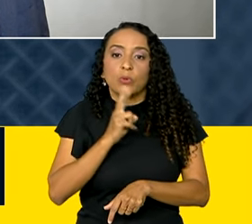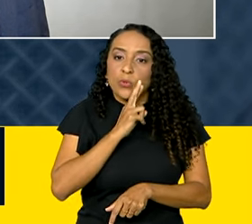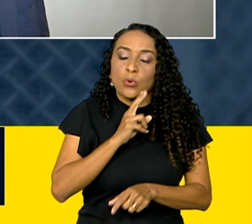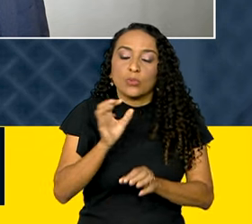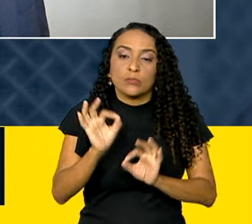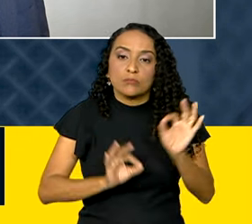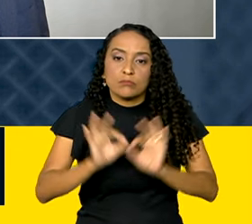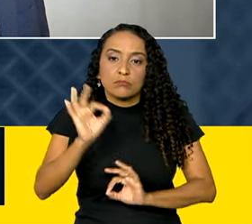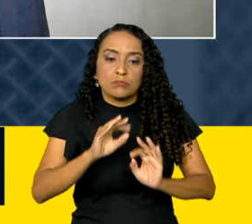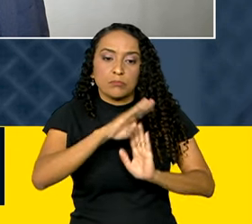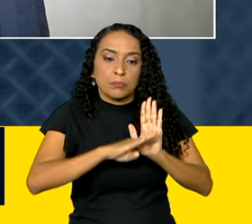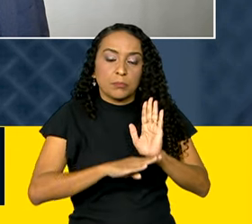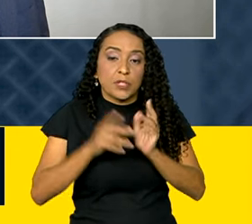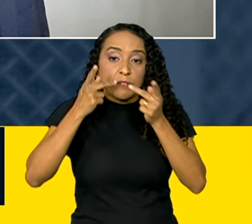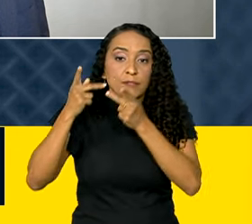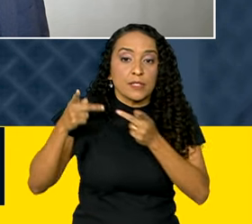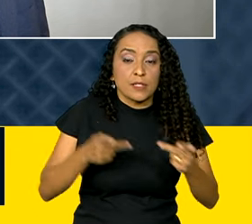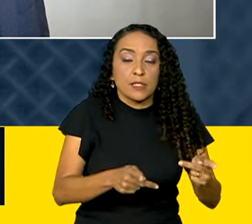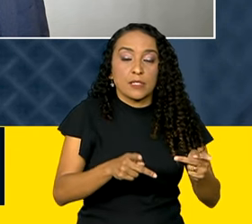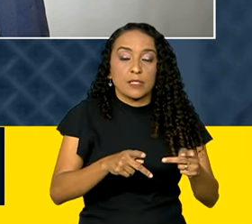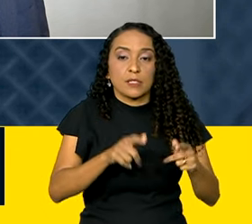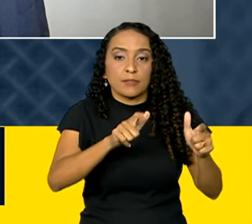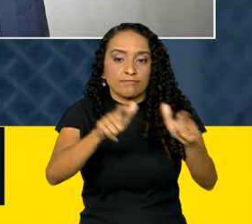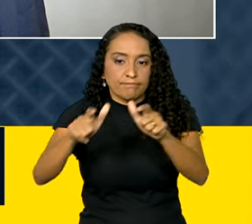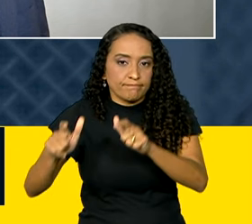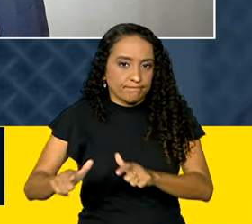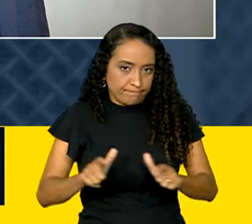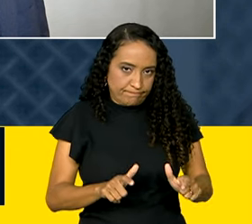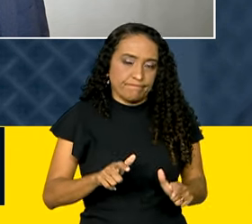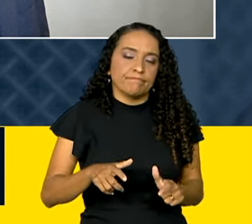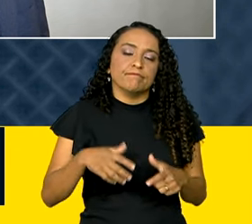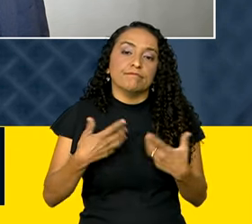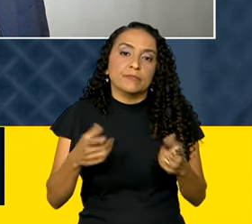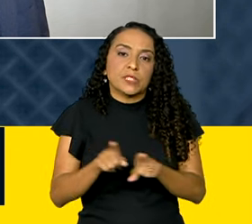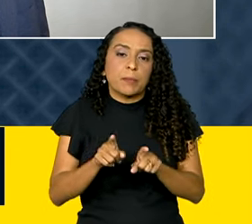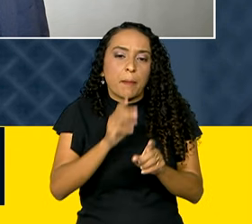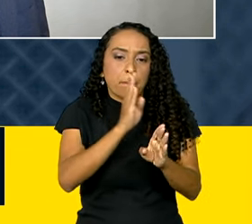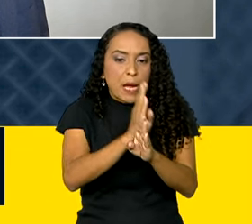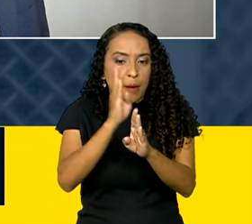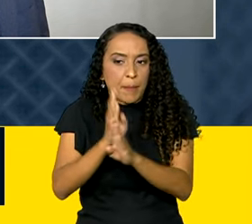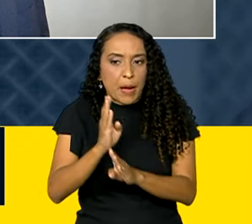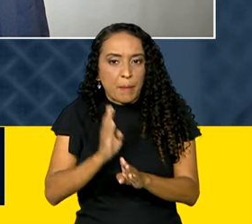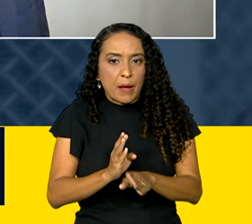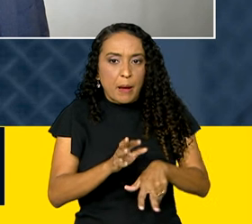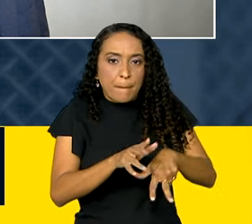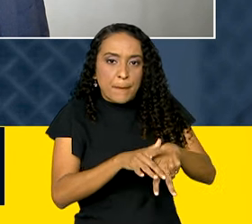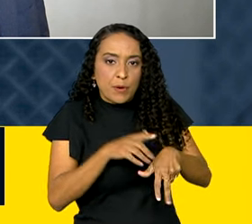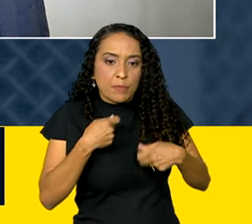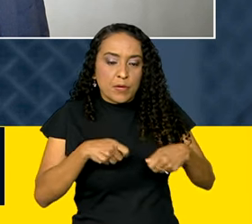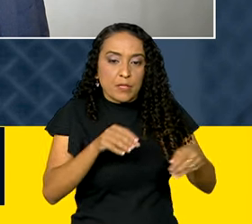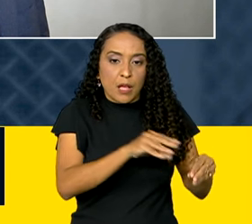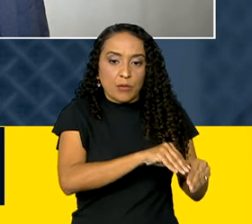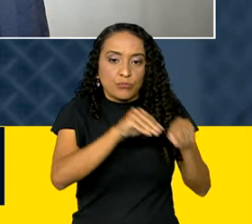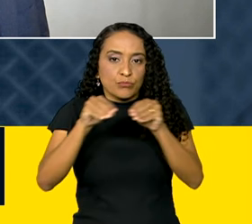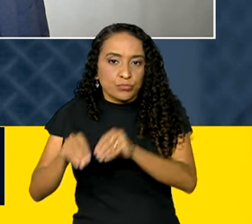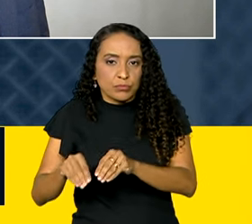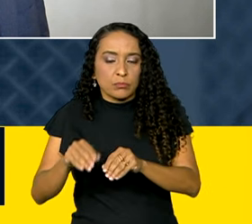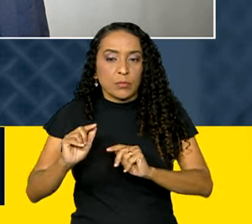um plano de visita a essas regiões e, identificando pacientes que precisam de remoção, a gente poder